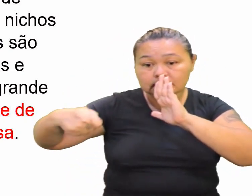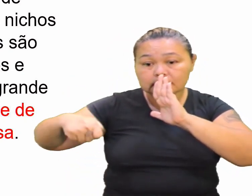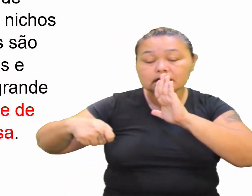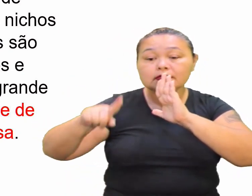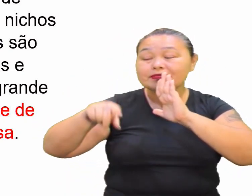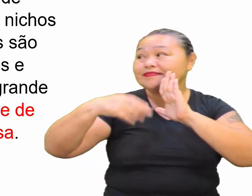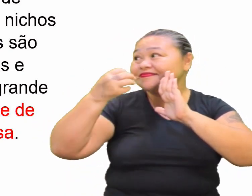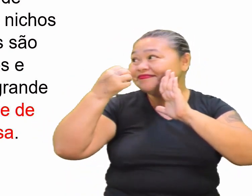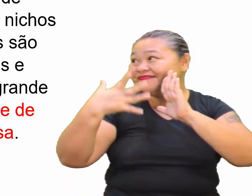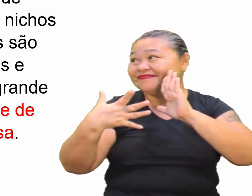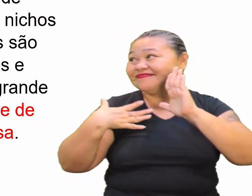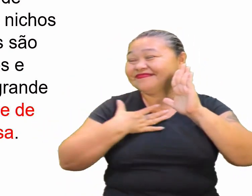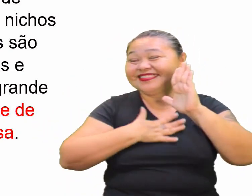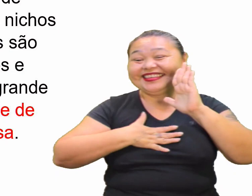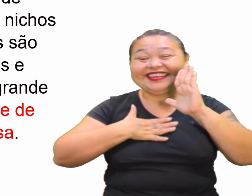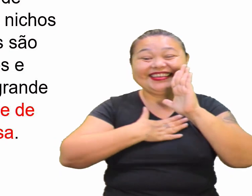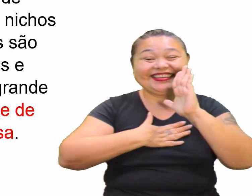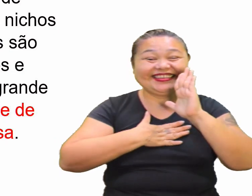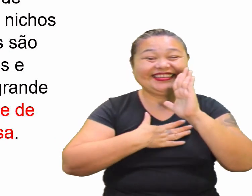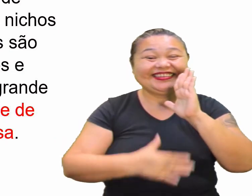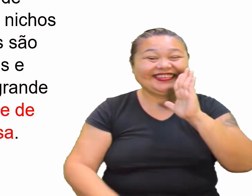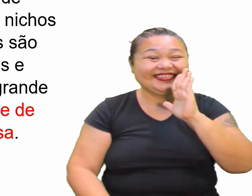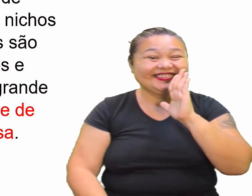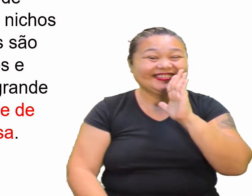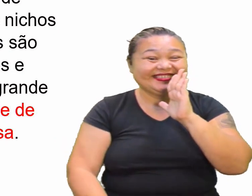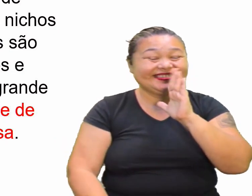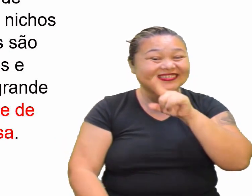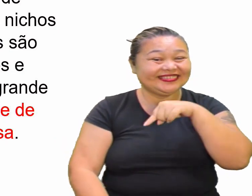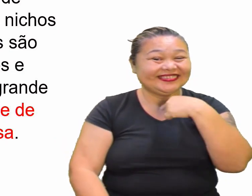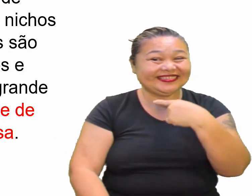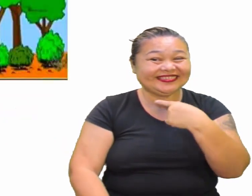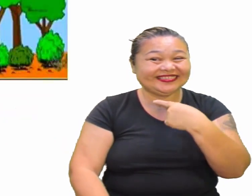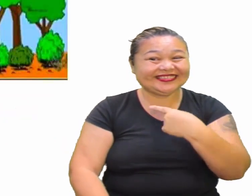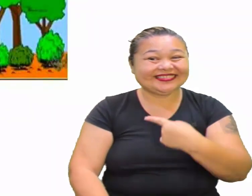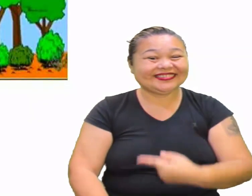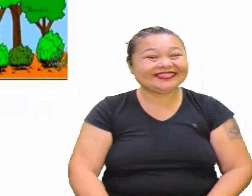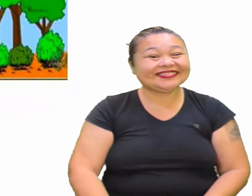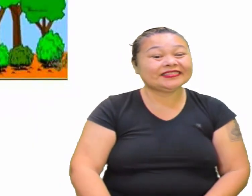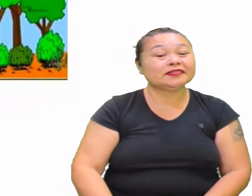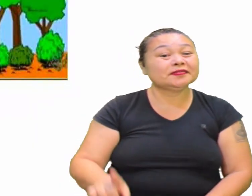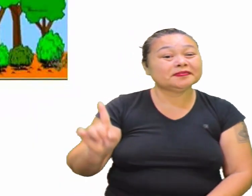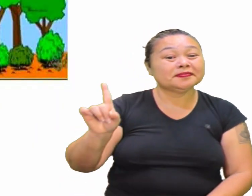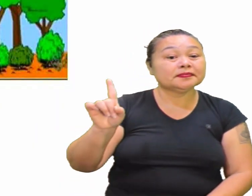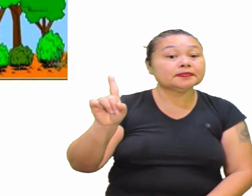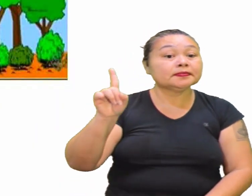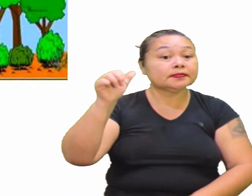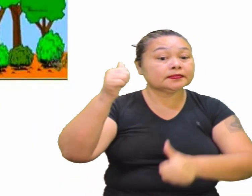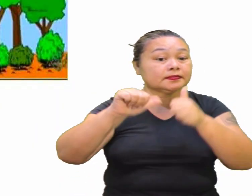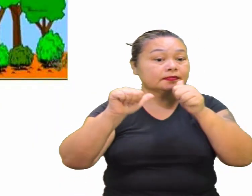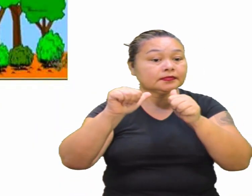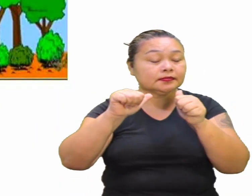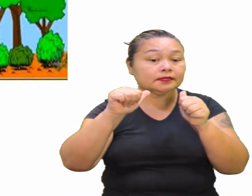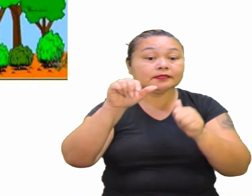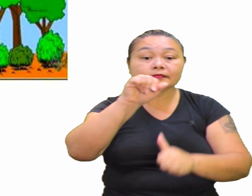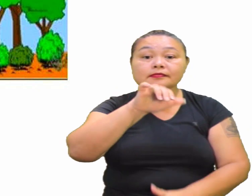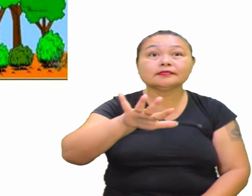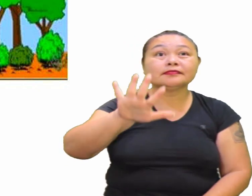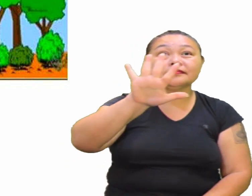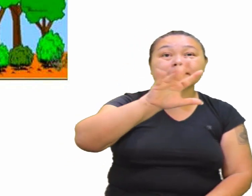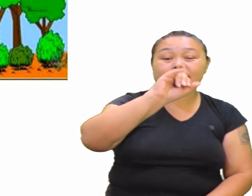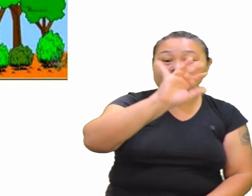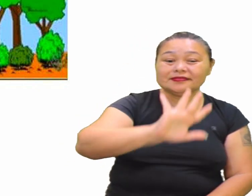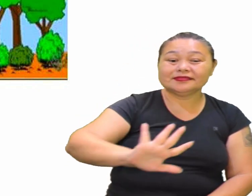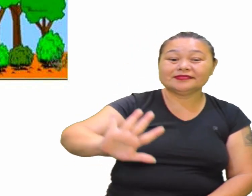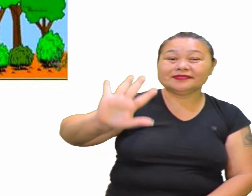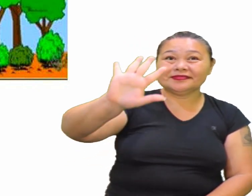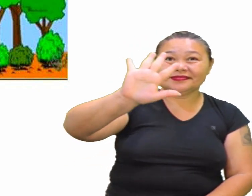Ela é boa, ela é agradável. Tá aí, prosseguindo aqui. Vamos analisar agora essa imagem. Como é que